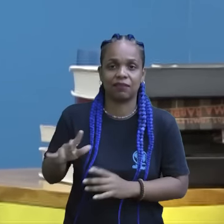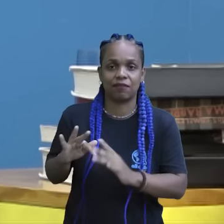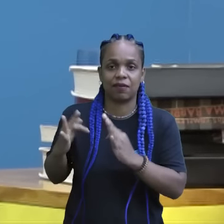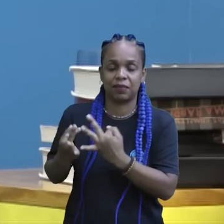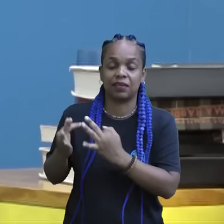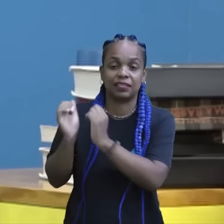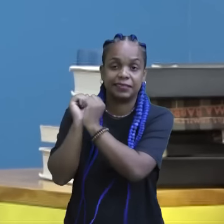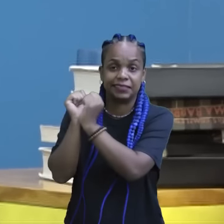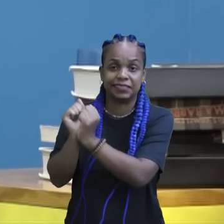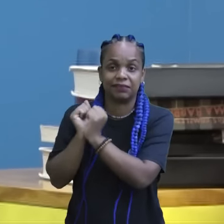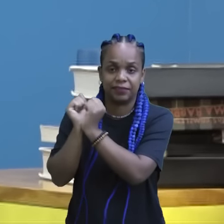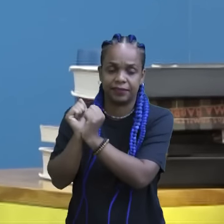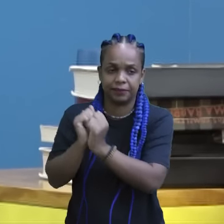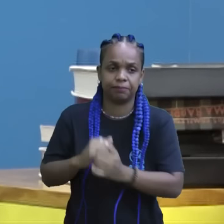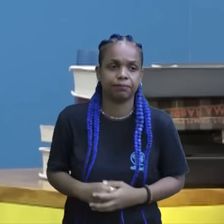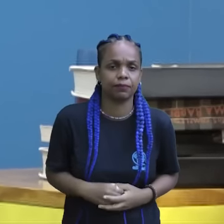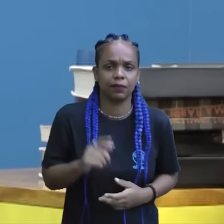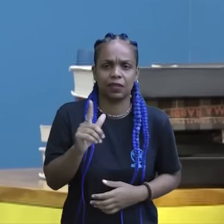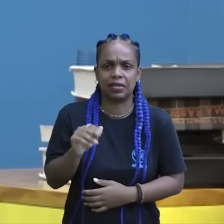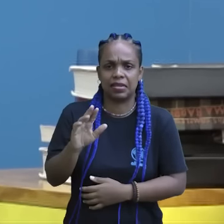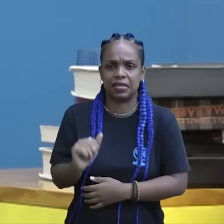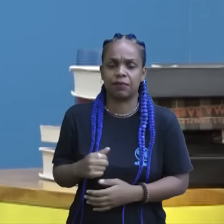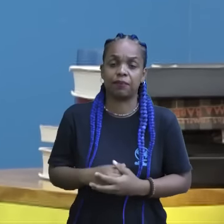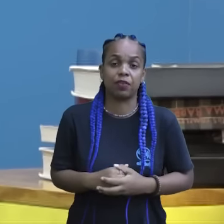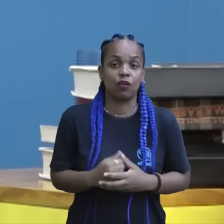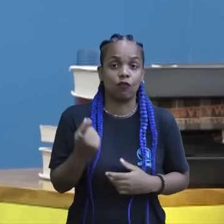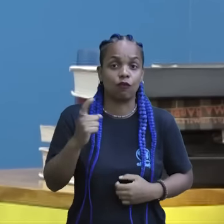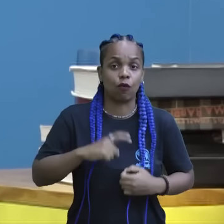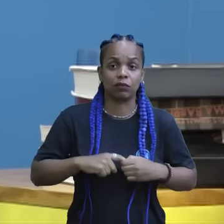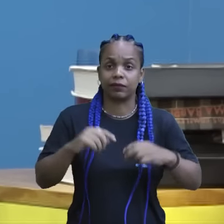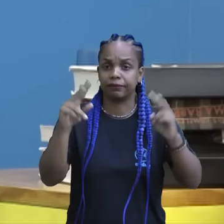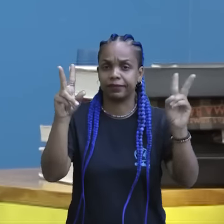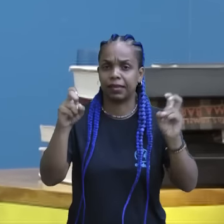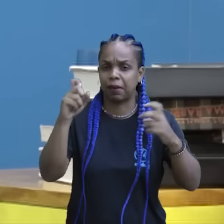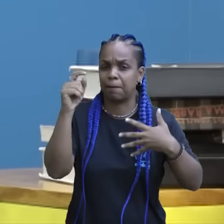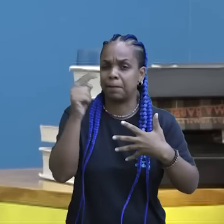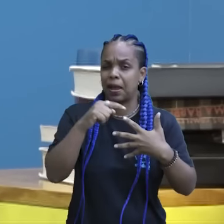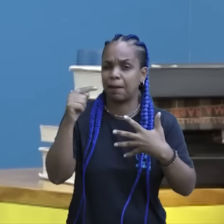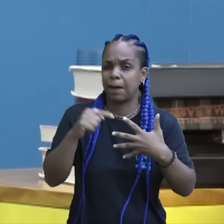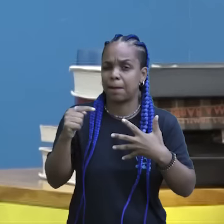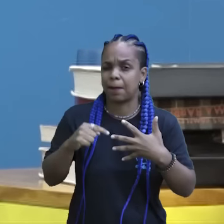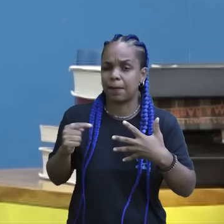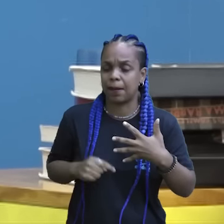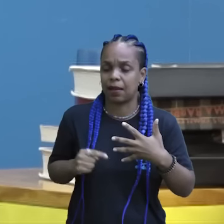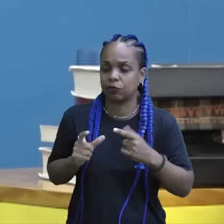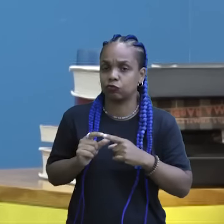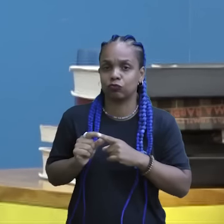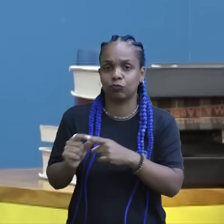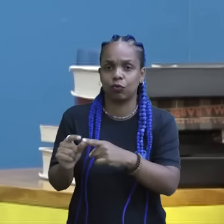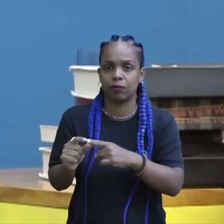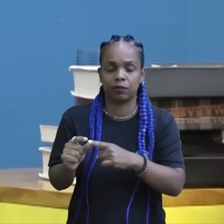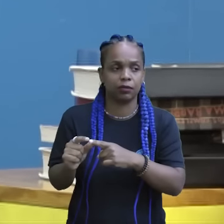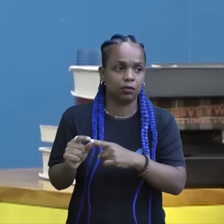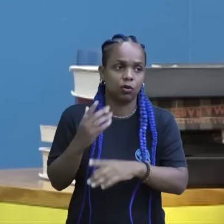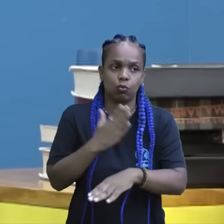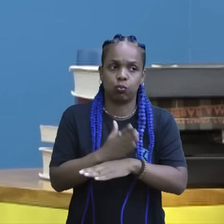subúrbio o tempo todo. Eu até escrevi um dos capítulos que se chama As Cores do Lima, em que eu anotei